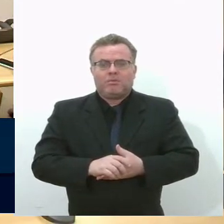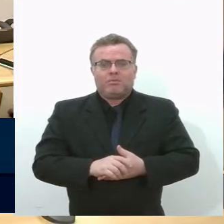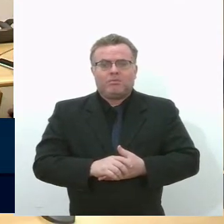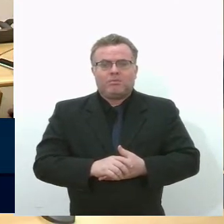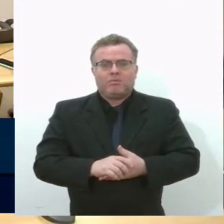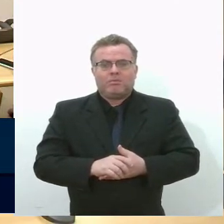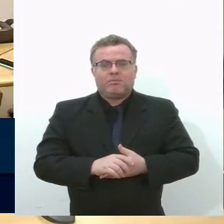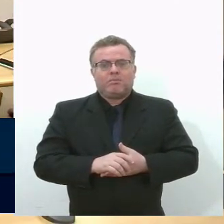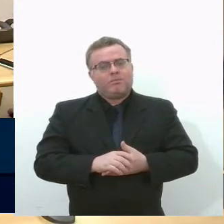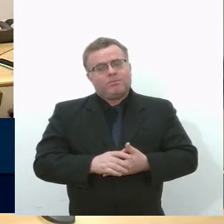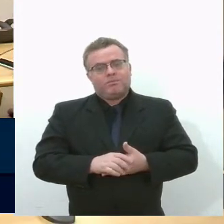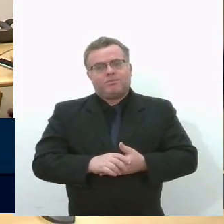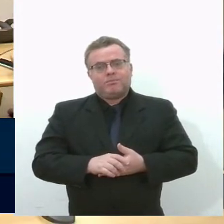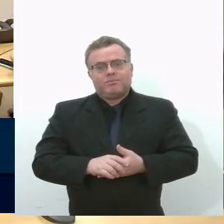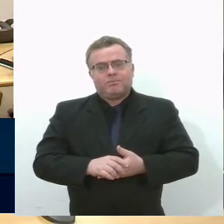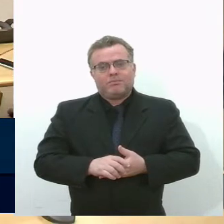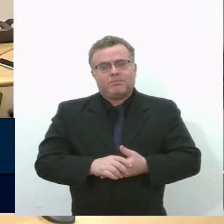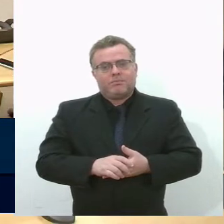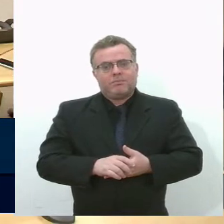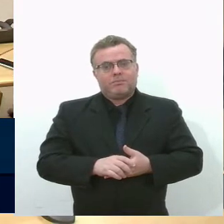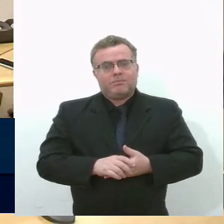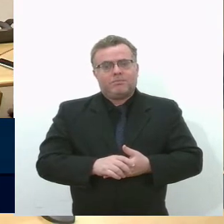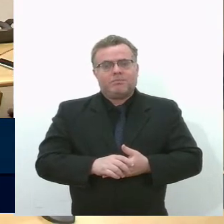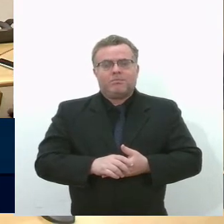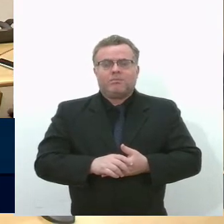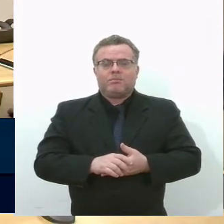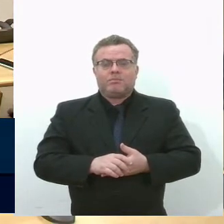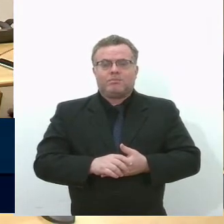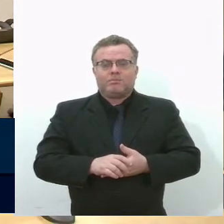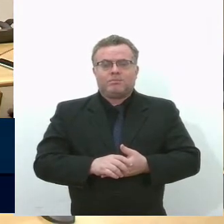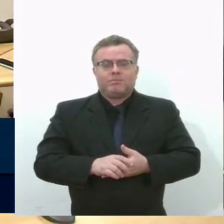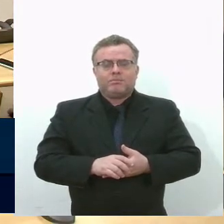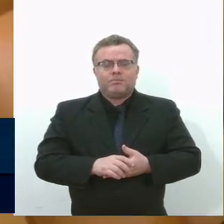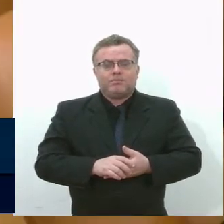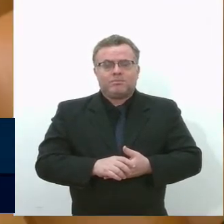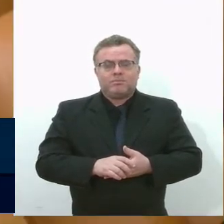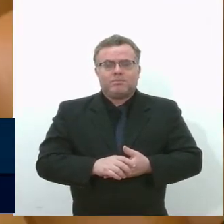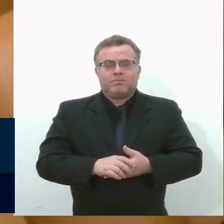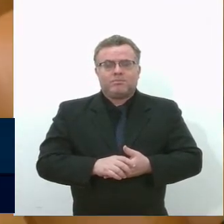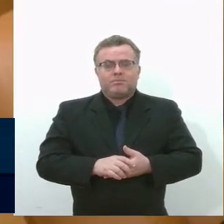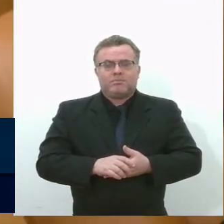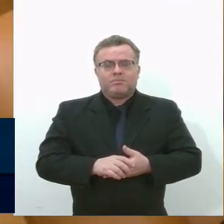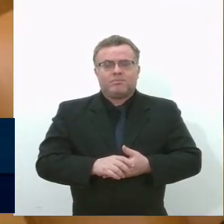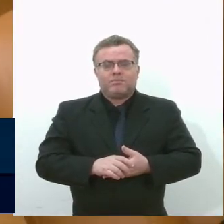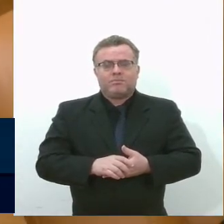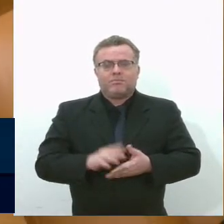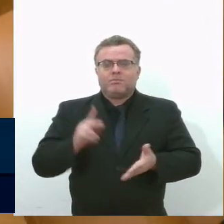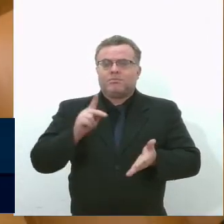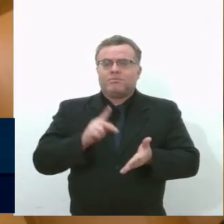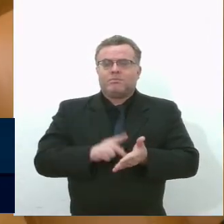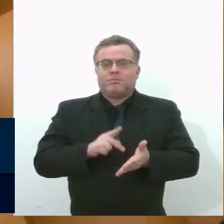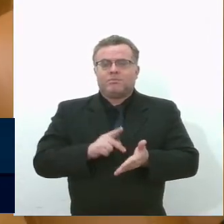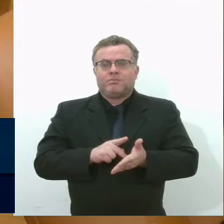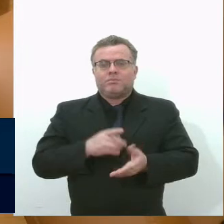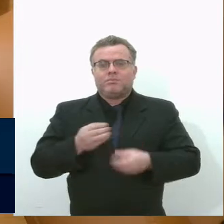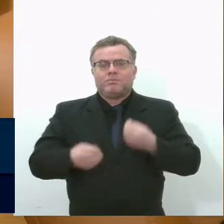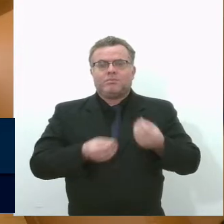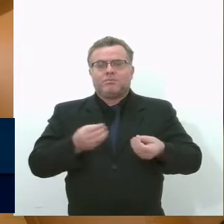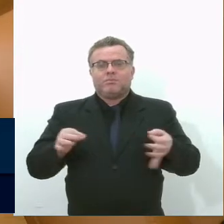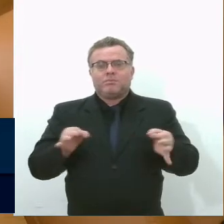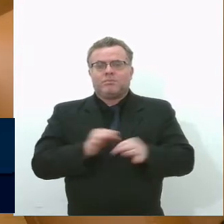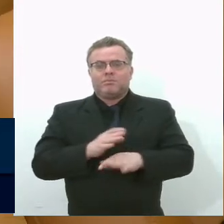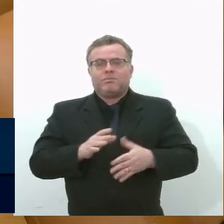tem completa razão quando ele fala dessa decisão do Supremo de realmente deixar de cobrar o IPTU em toda aquela zona de